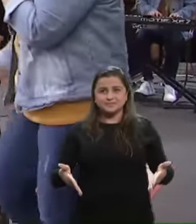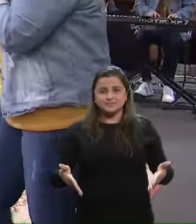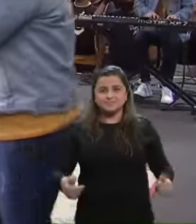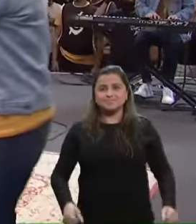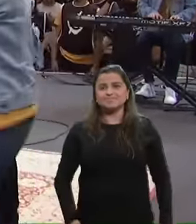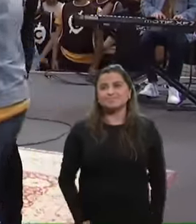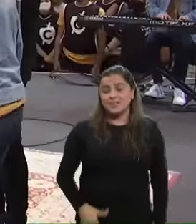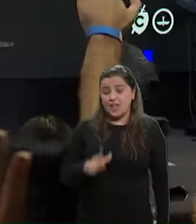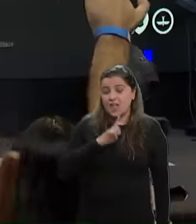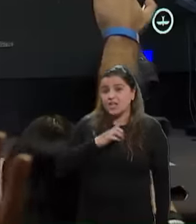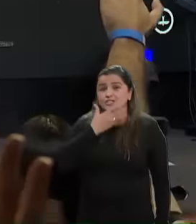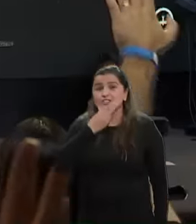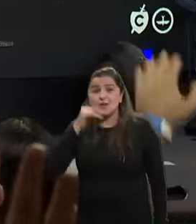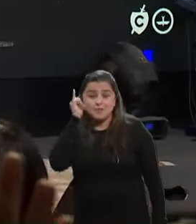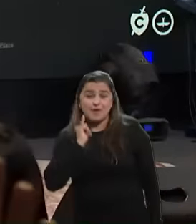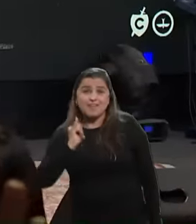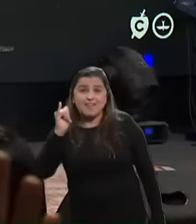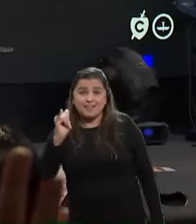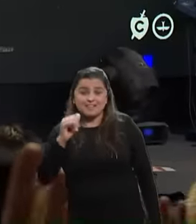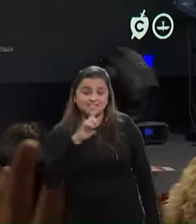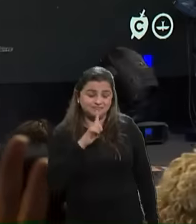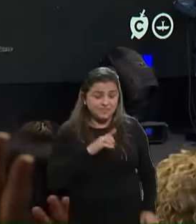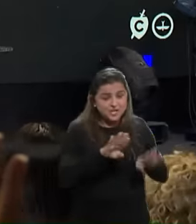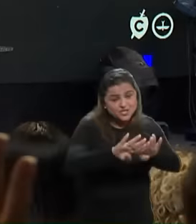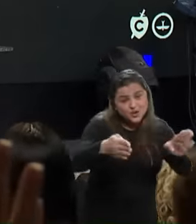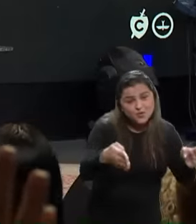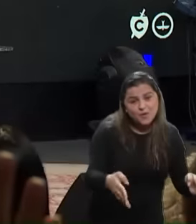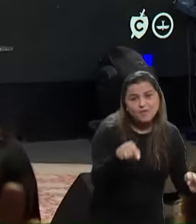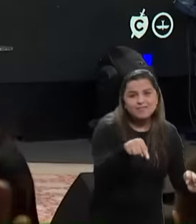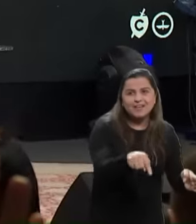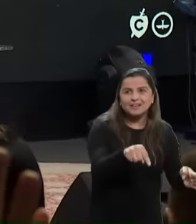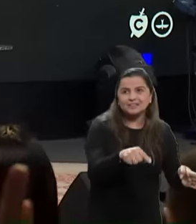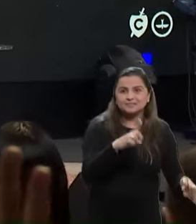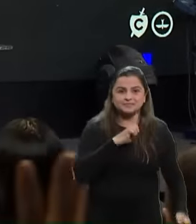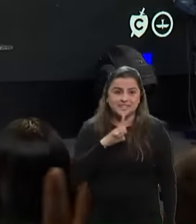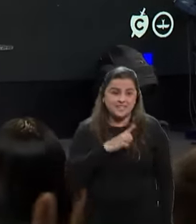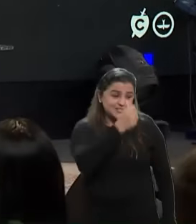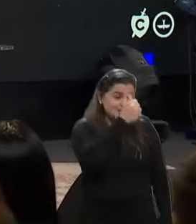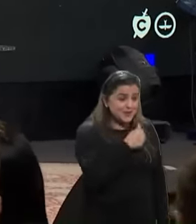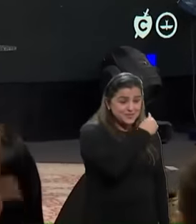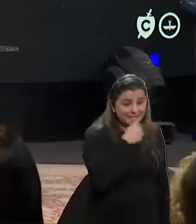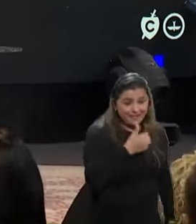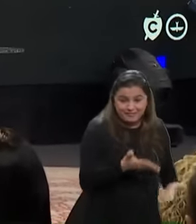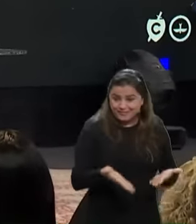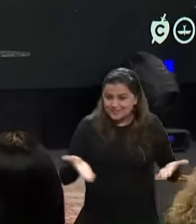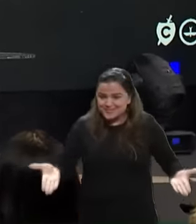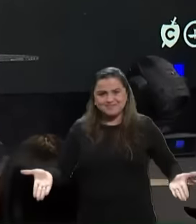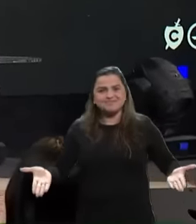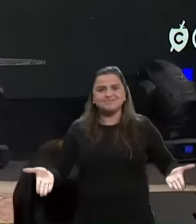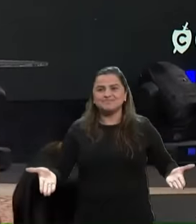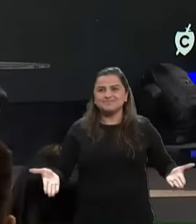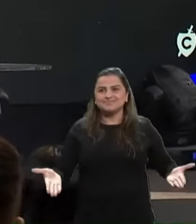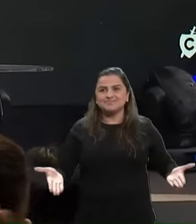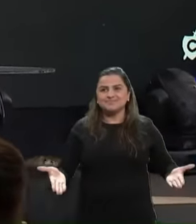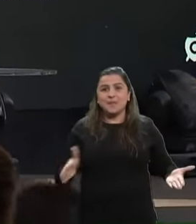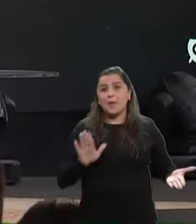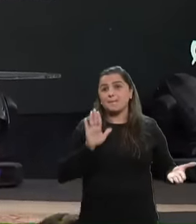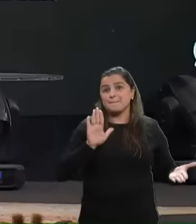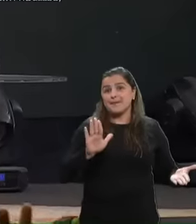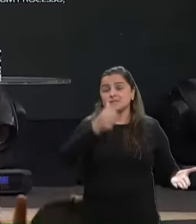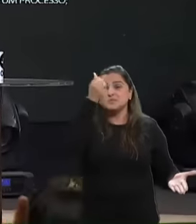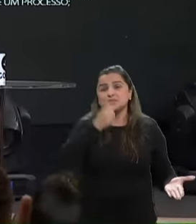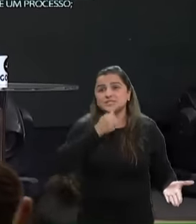Estava o profeta, estava o altar, estava o sacrifício. Só que para o